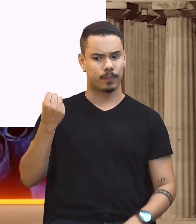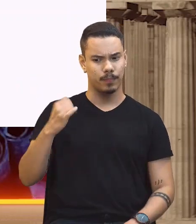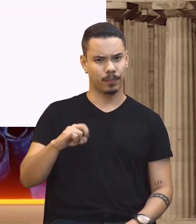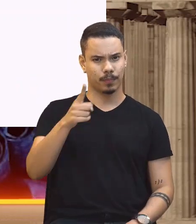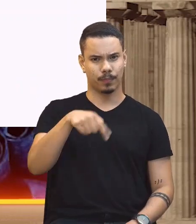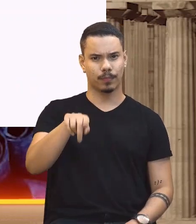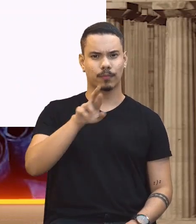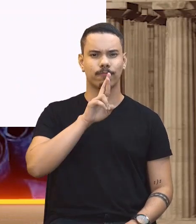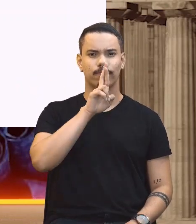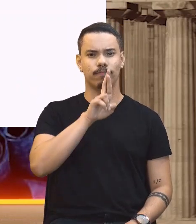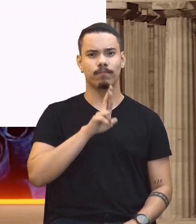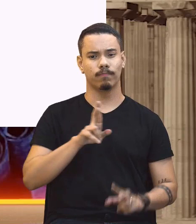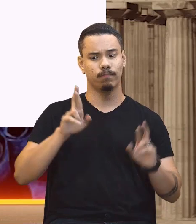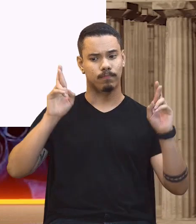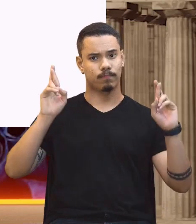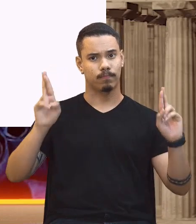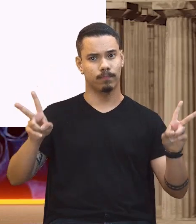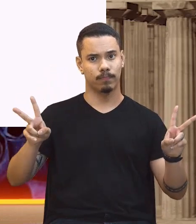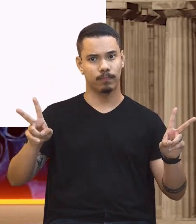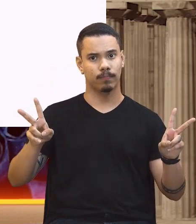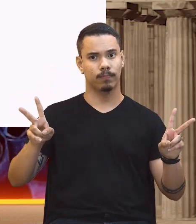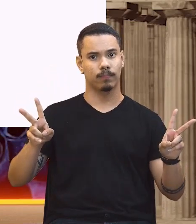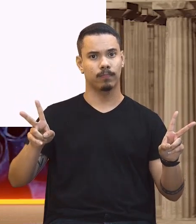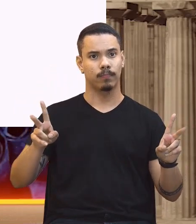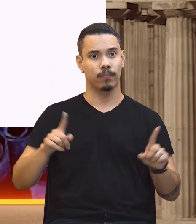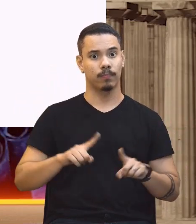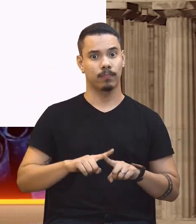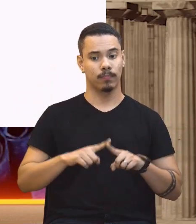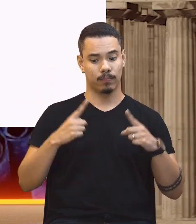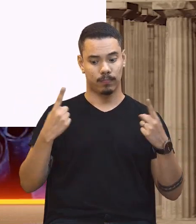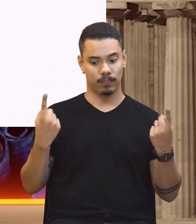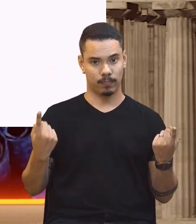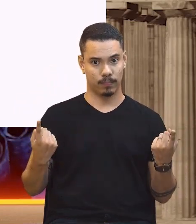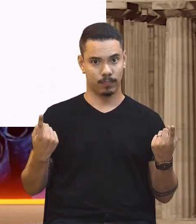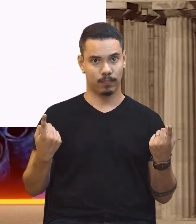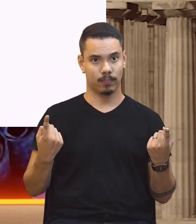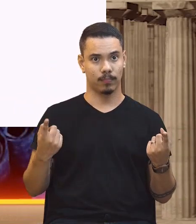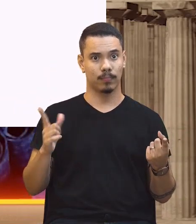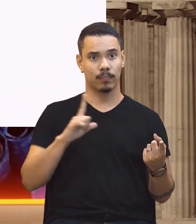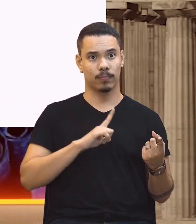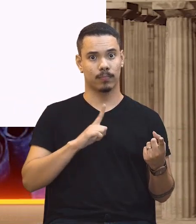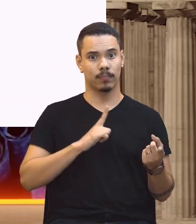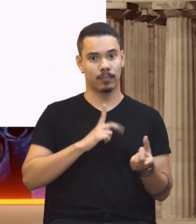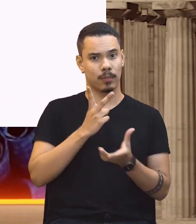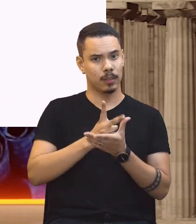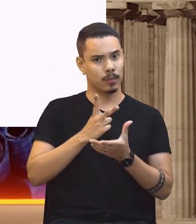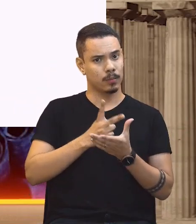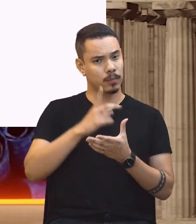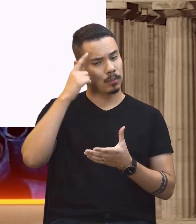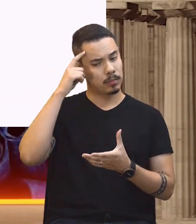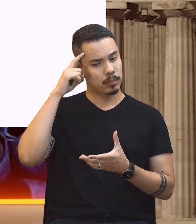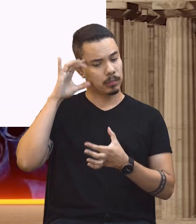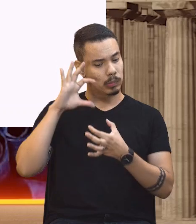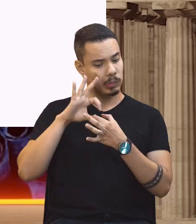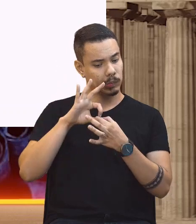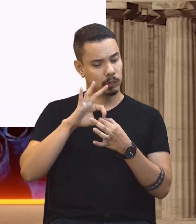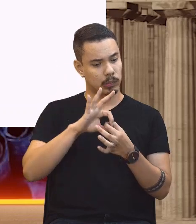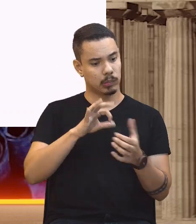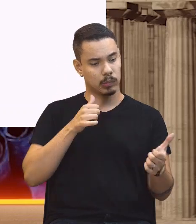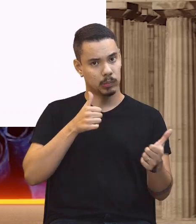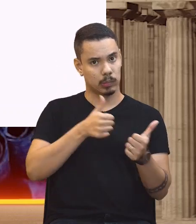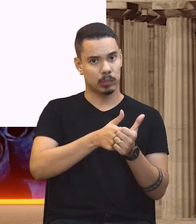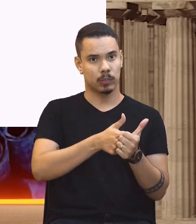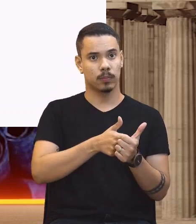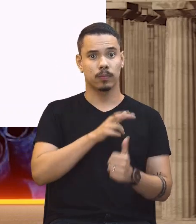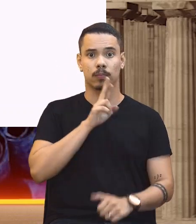vocês seja diferente da nossa, mas que segue o mesmo raciocínio, a resposta de vocês